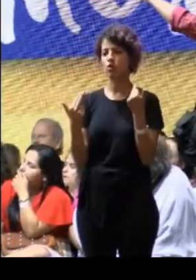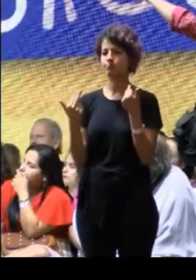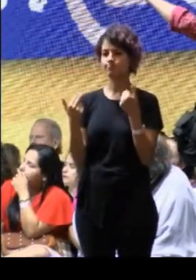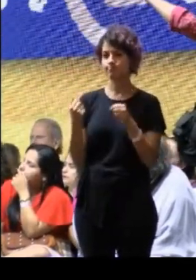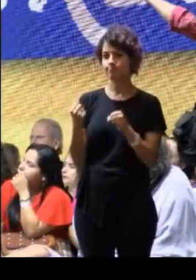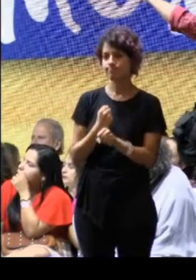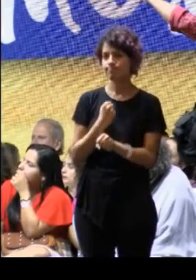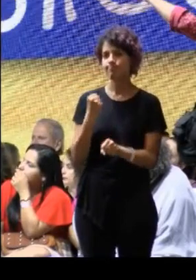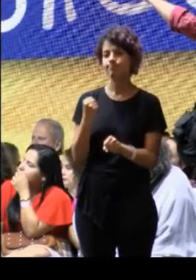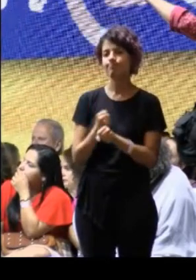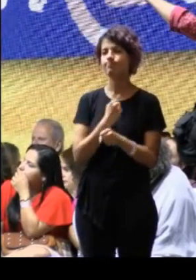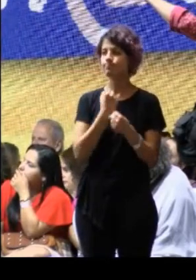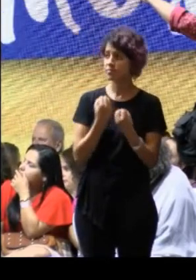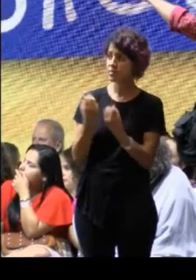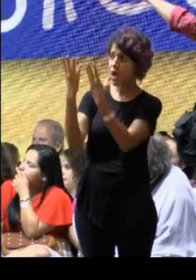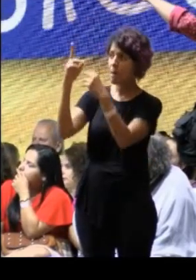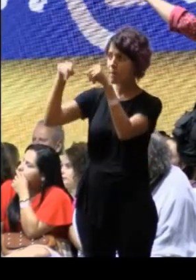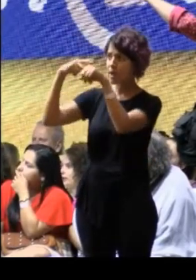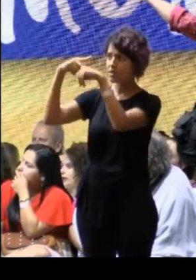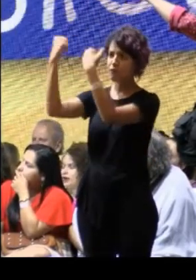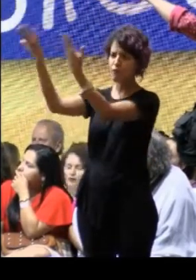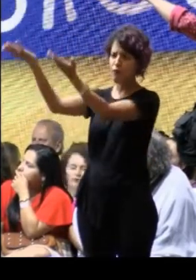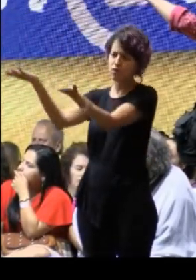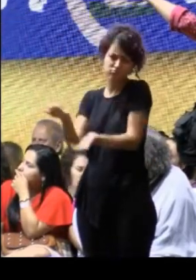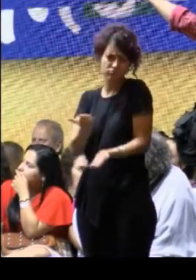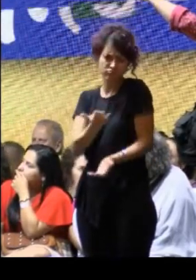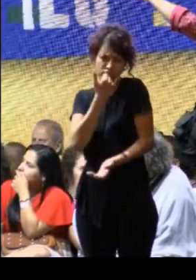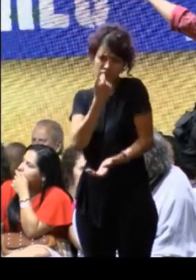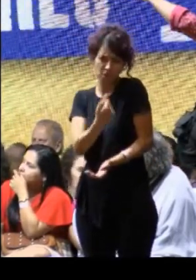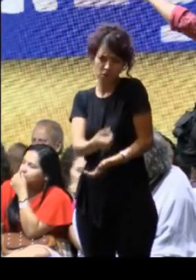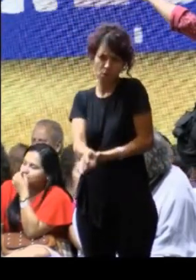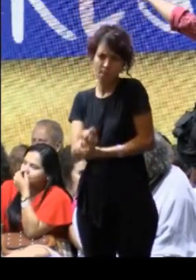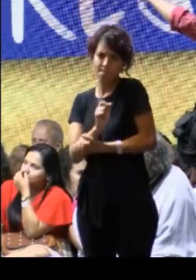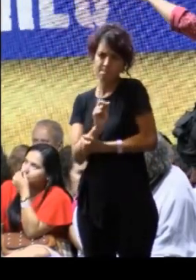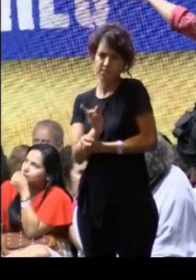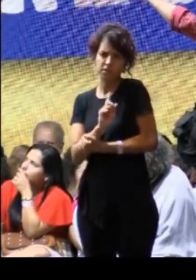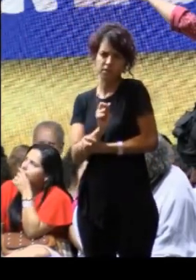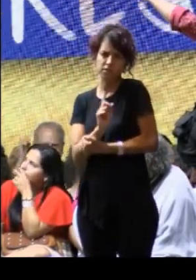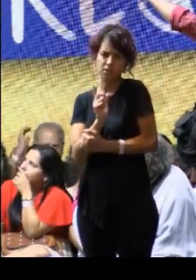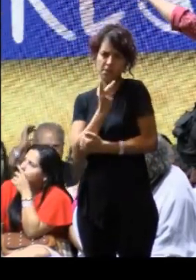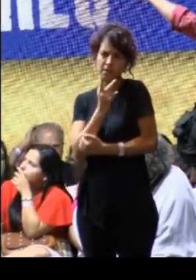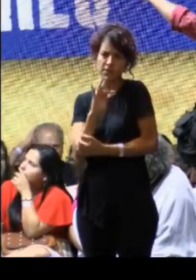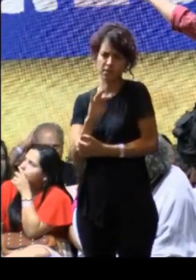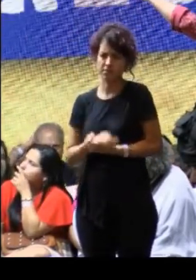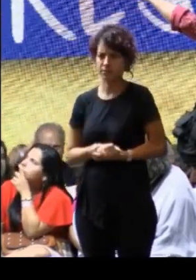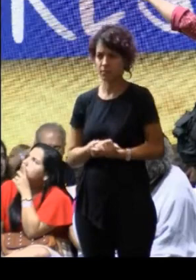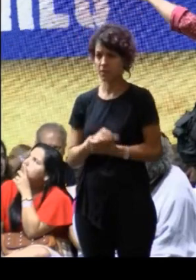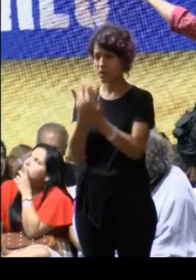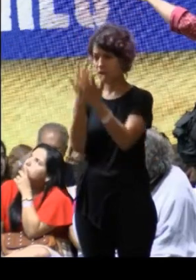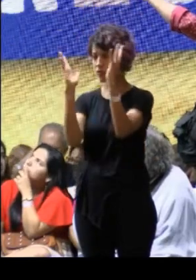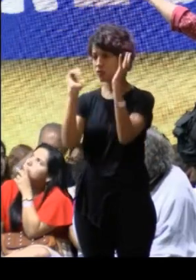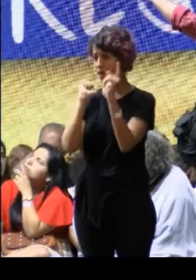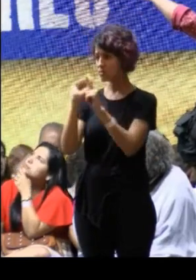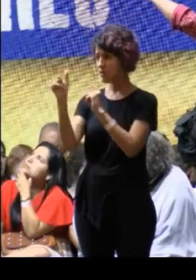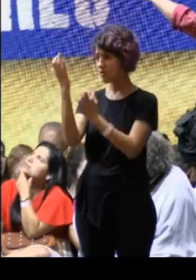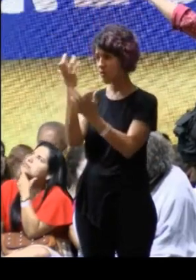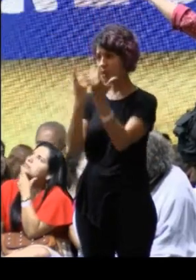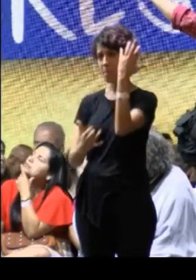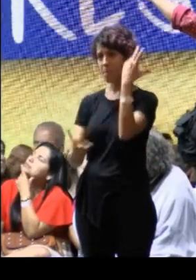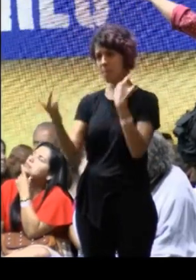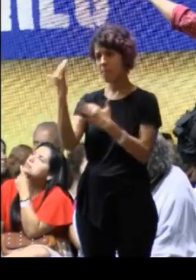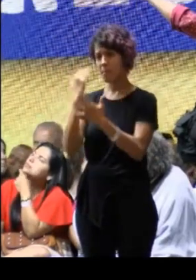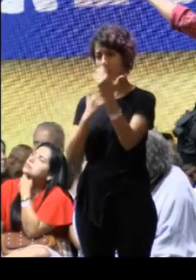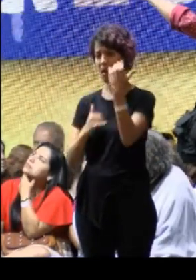construiu, certamente o Brasil não precisaria do PT. Se fosse para queimar a floresta, envenenar a comida